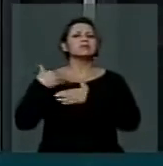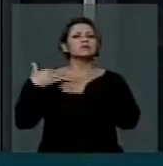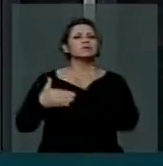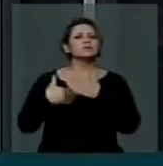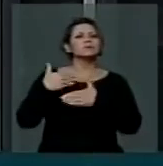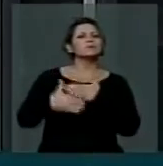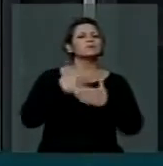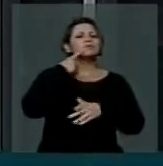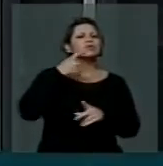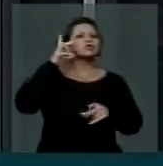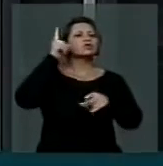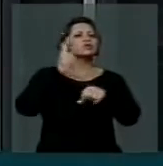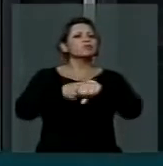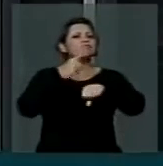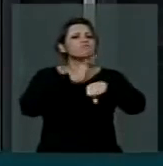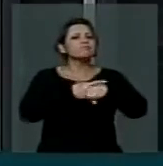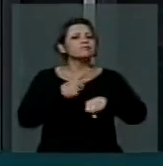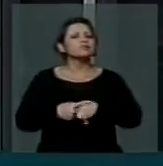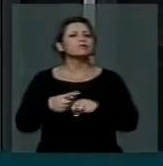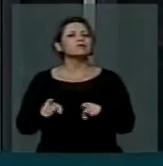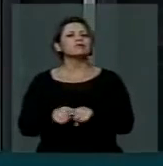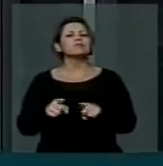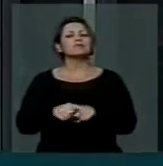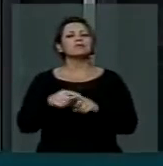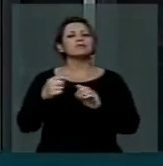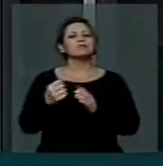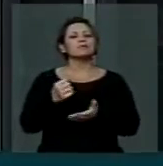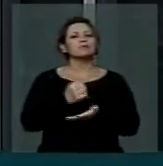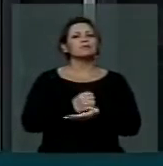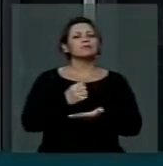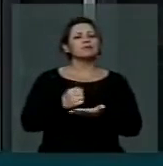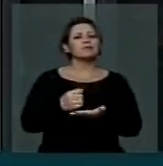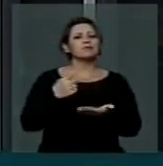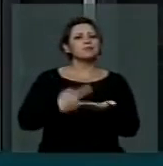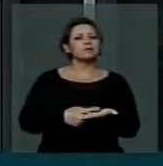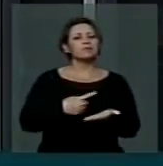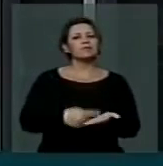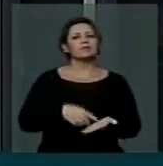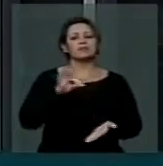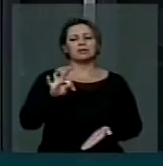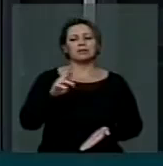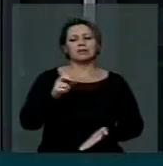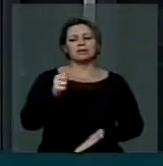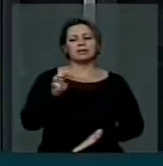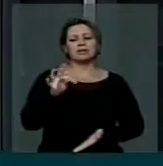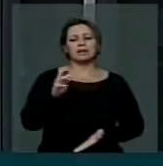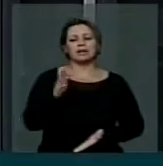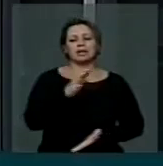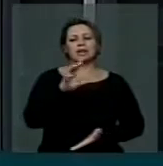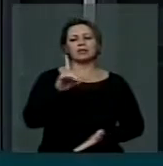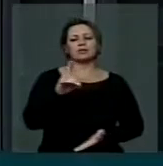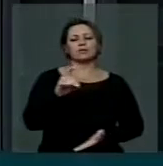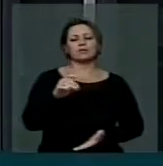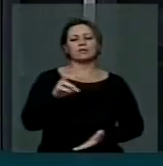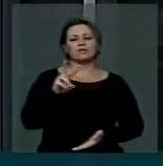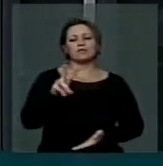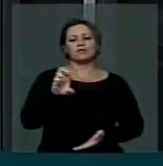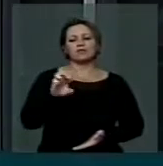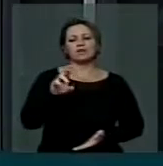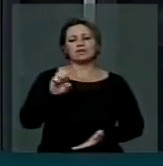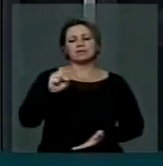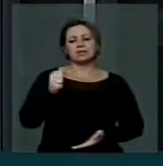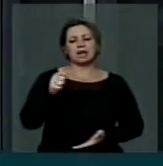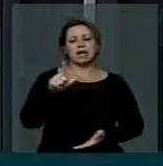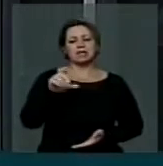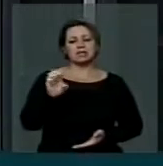já identificadas no Tratado de Versalhes, pelo qual se poria fim à Primeira Guerra Mundial e se